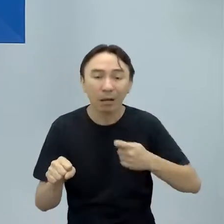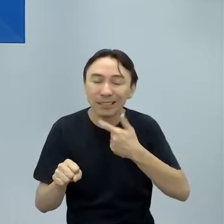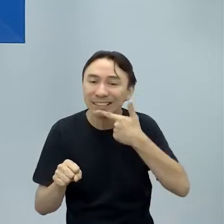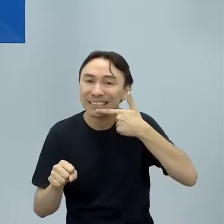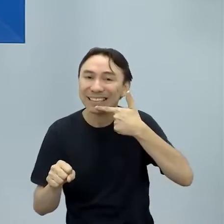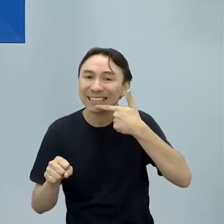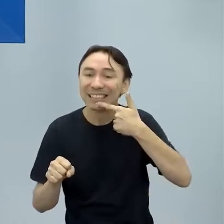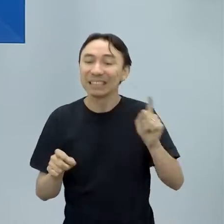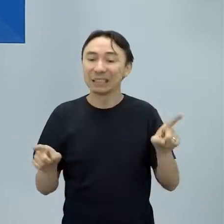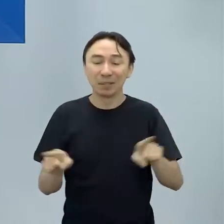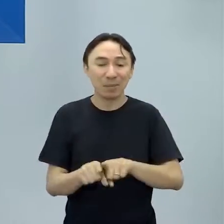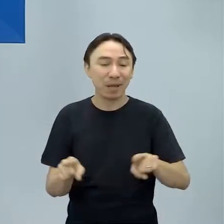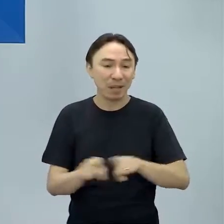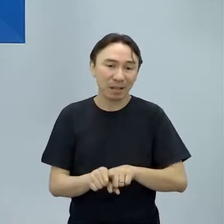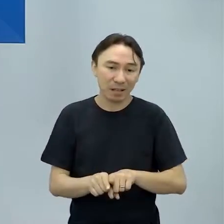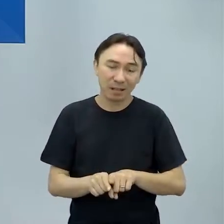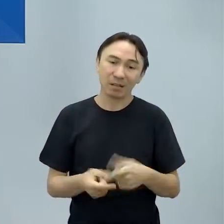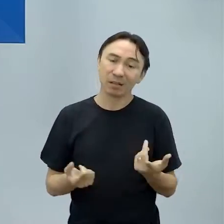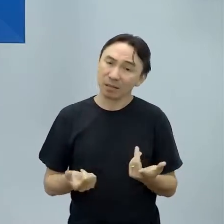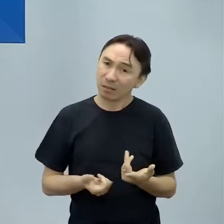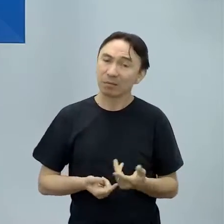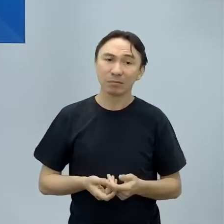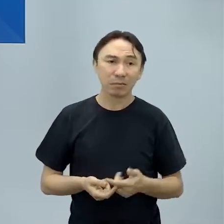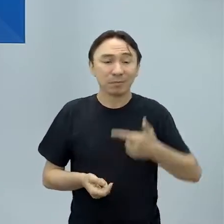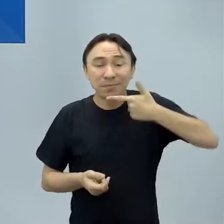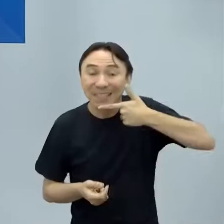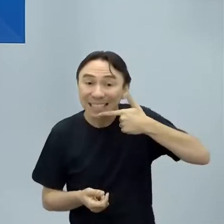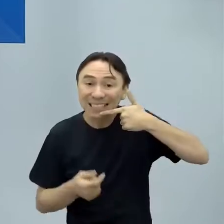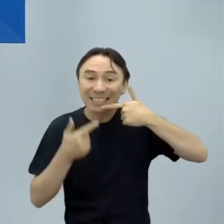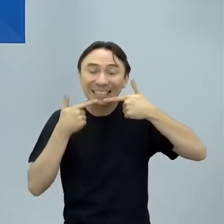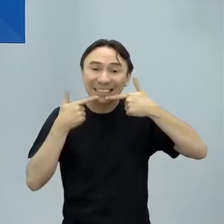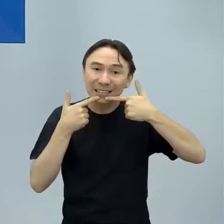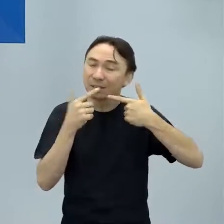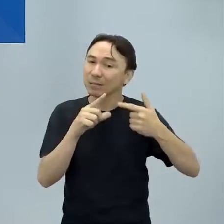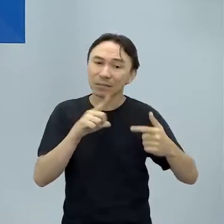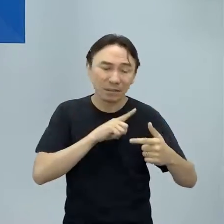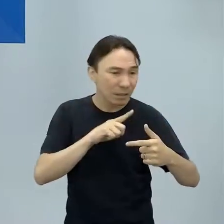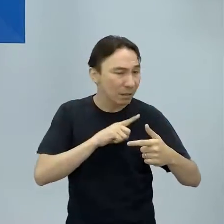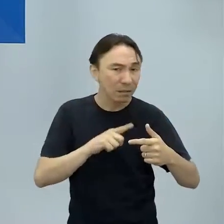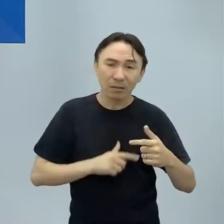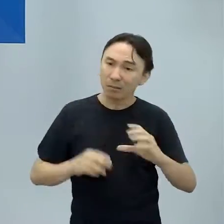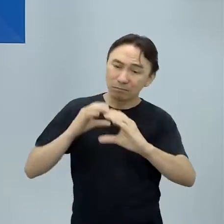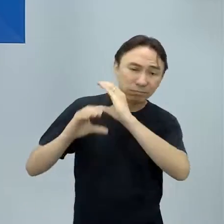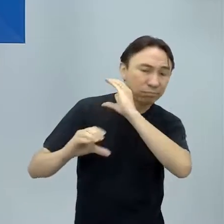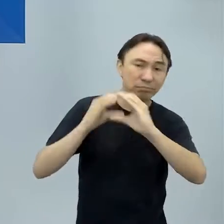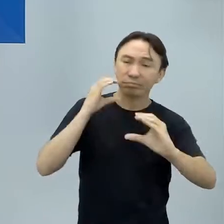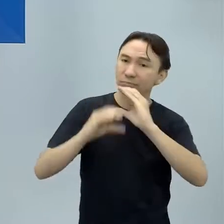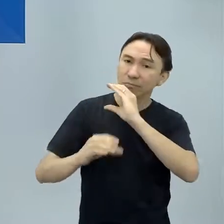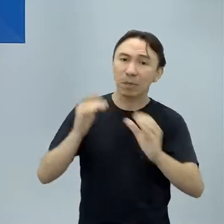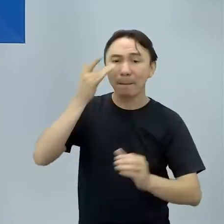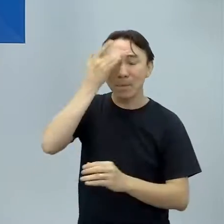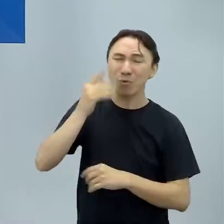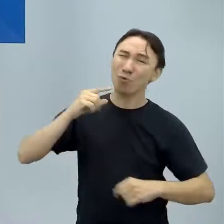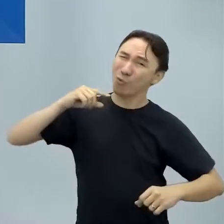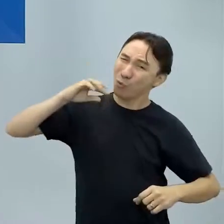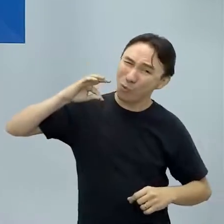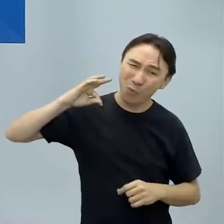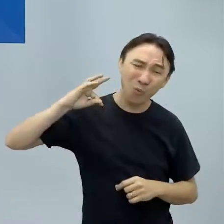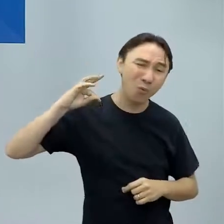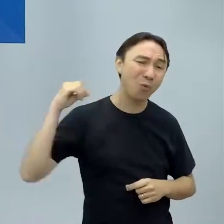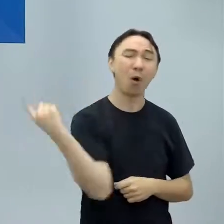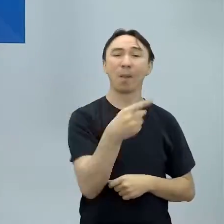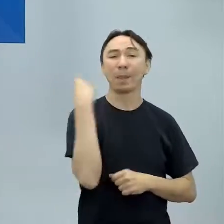ele está presente em todas as fases e que ele é um meio essencial de comunicação para todos os públicos, com ou